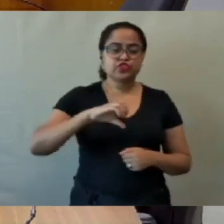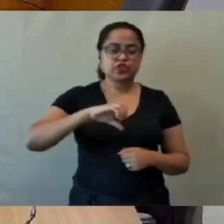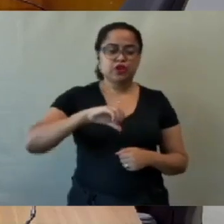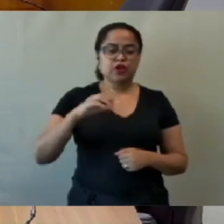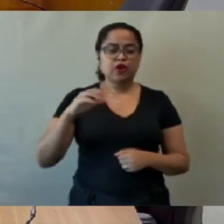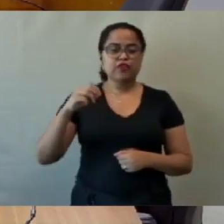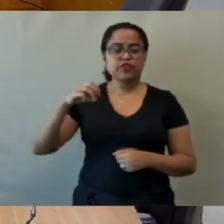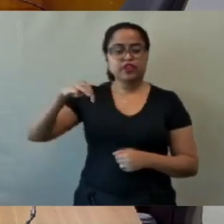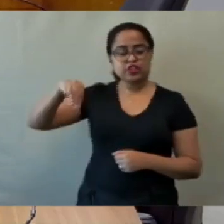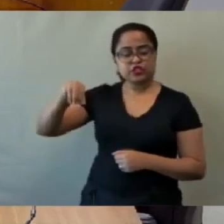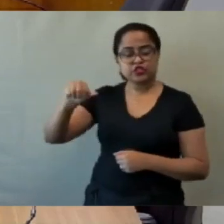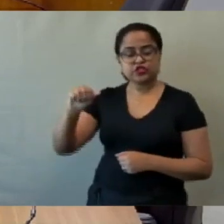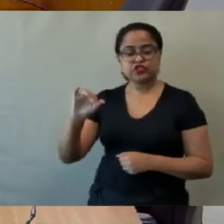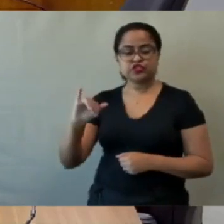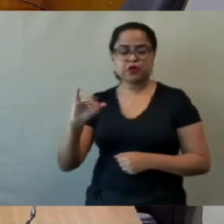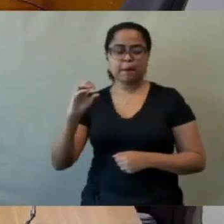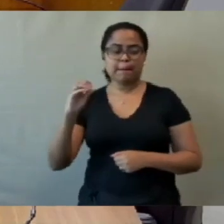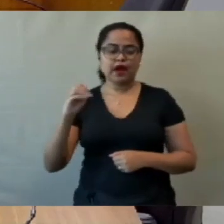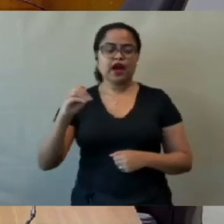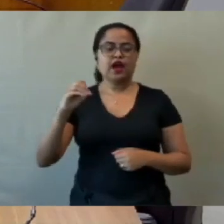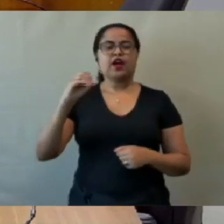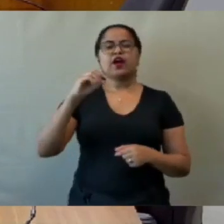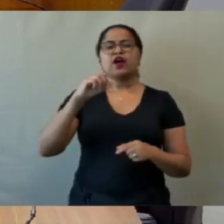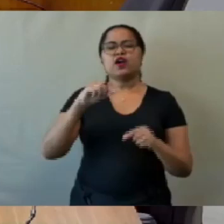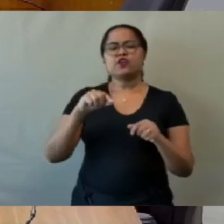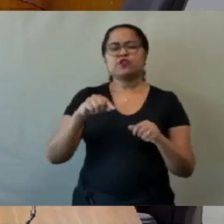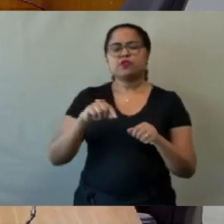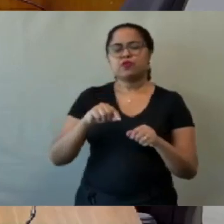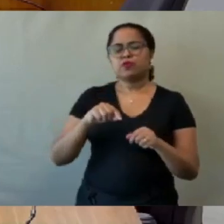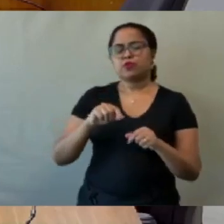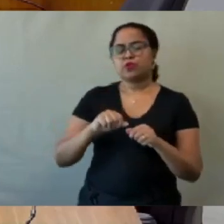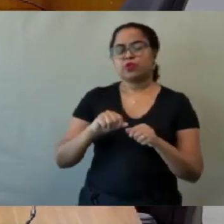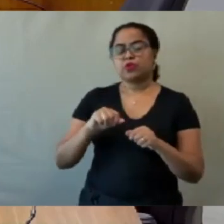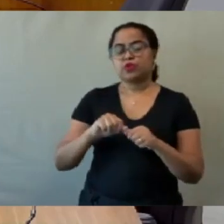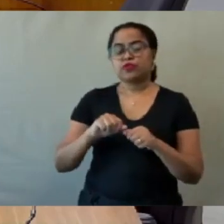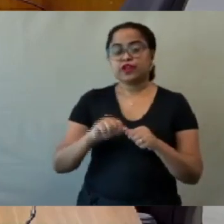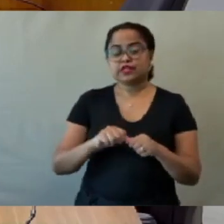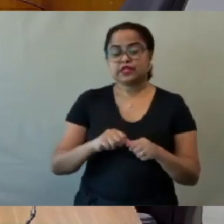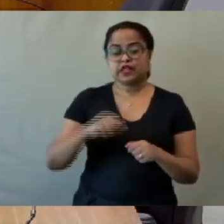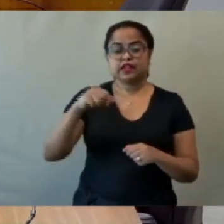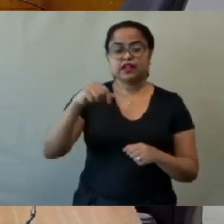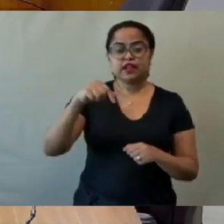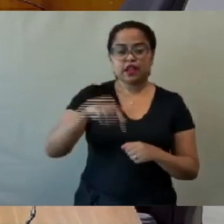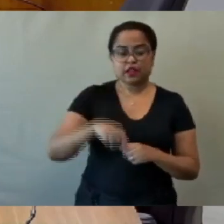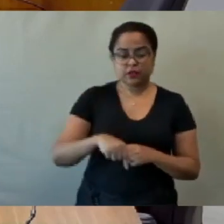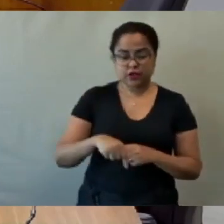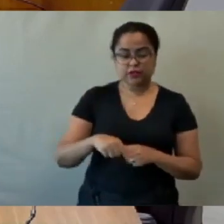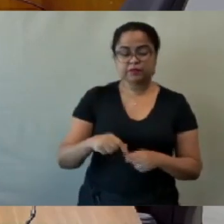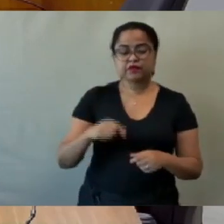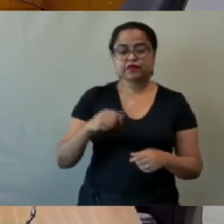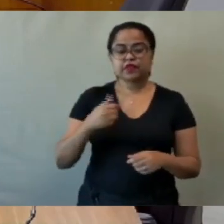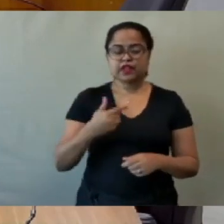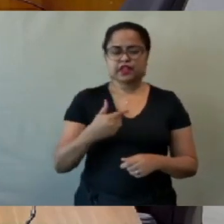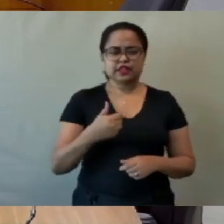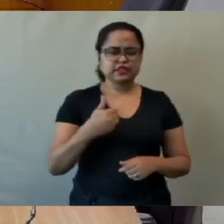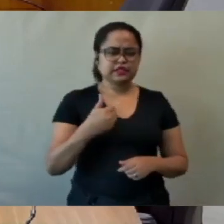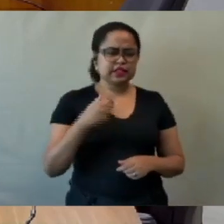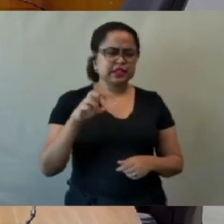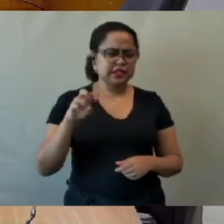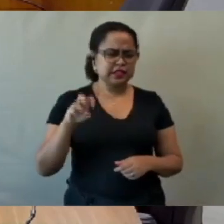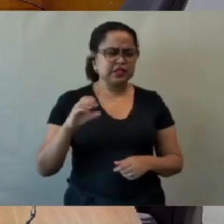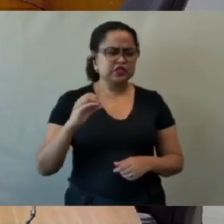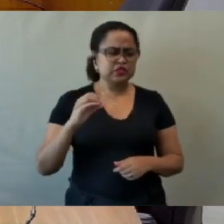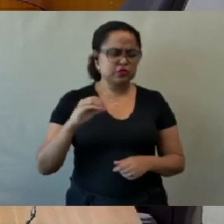29/5/2024, às 13 horas, no plenário Alvércio Arantes, localizado na Avenida dos Andradas, número